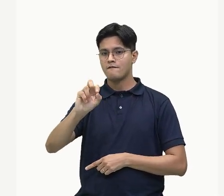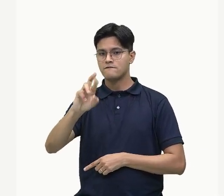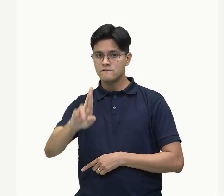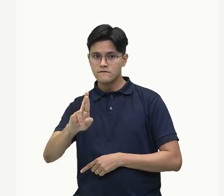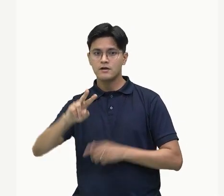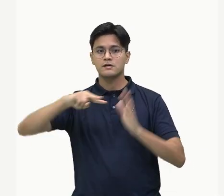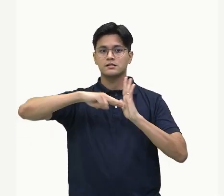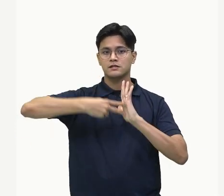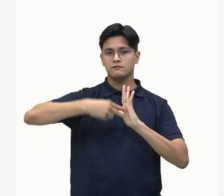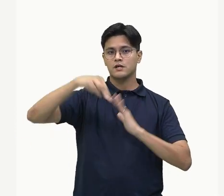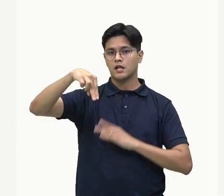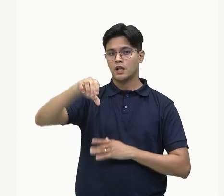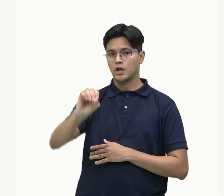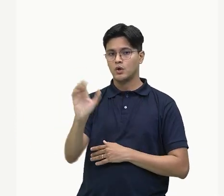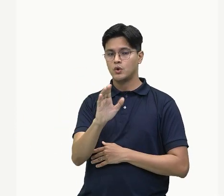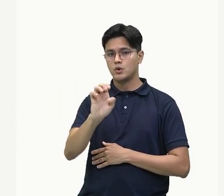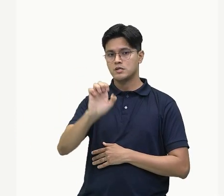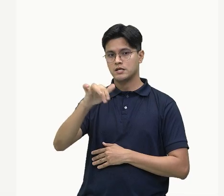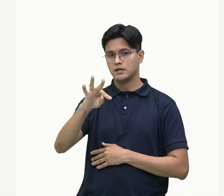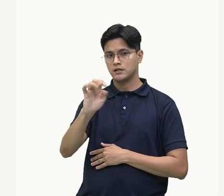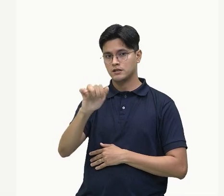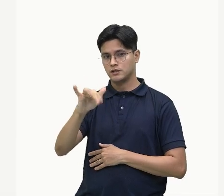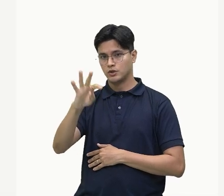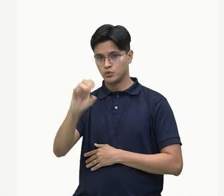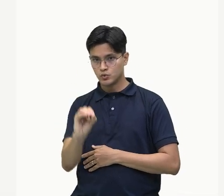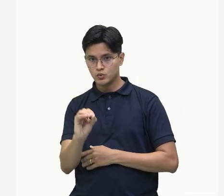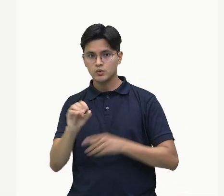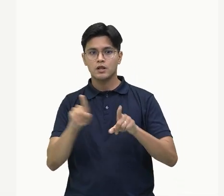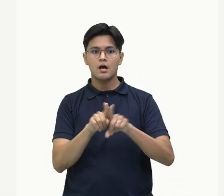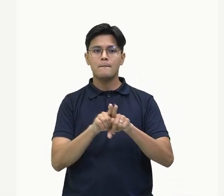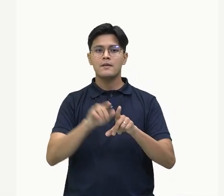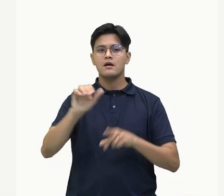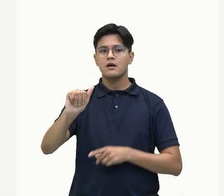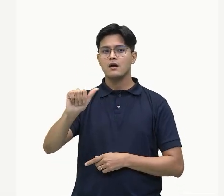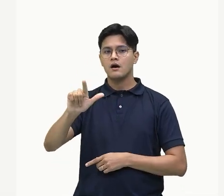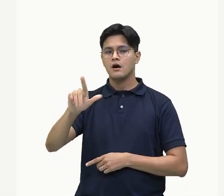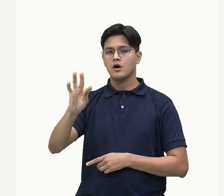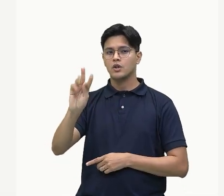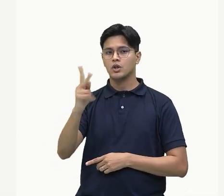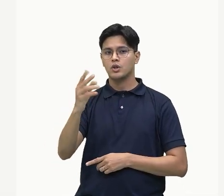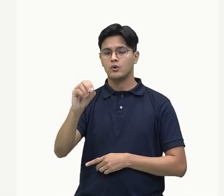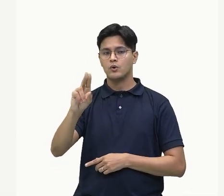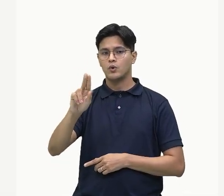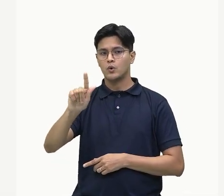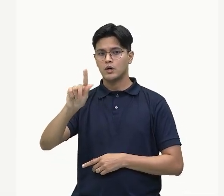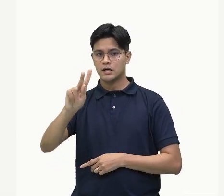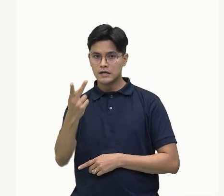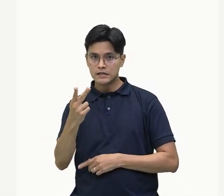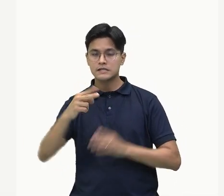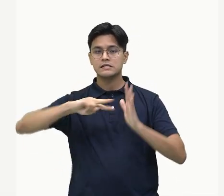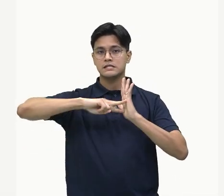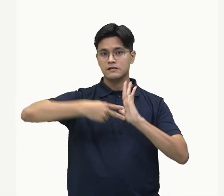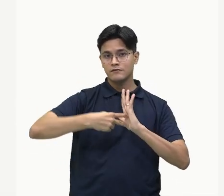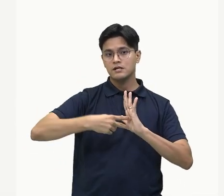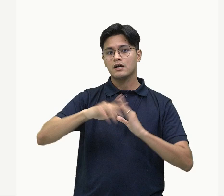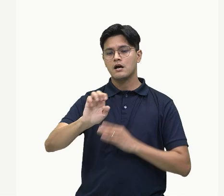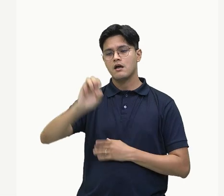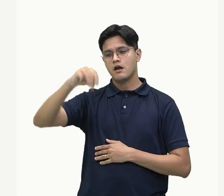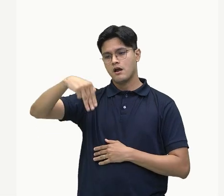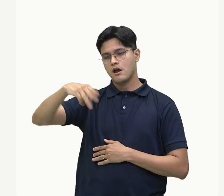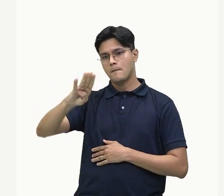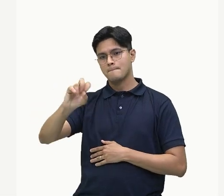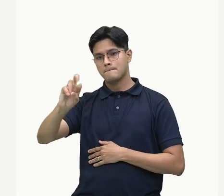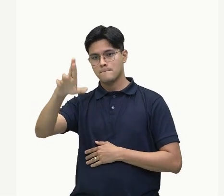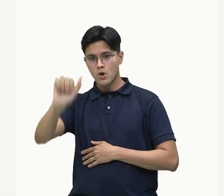também um conectivo, né, uma linking word, que vai indicar um contraste. On the other hand, isso aqui já é uma expressão,